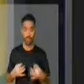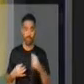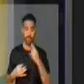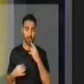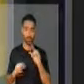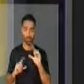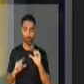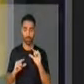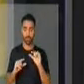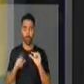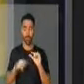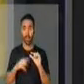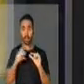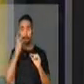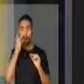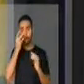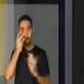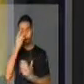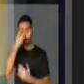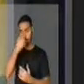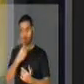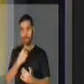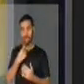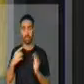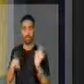certa. É a medicina personalizada, é a terapia-alvo.